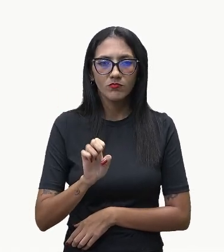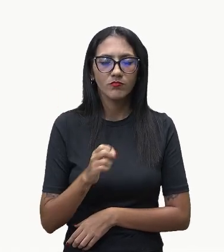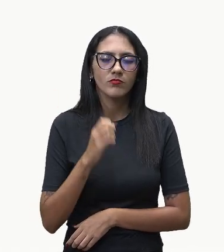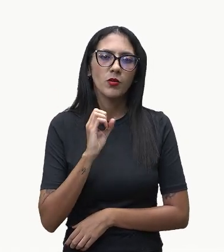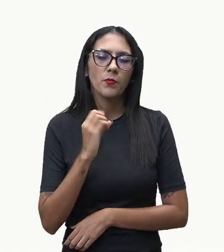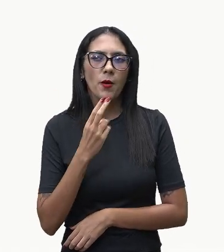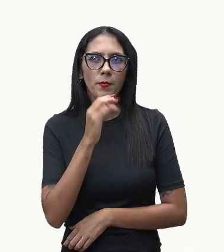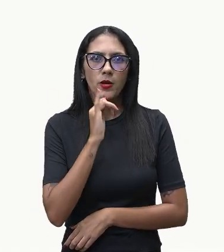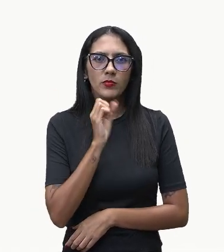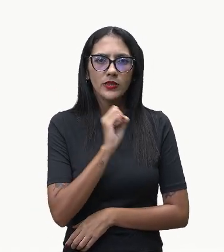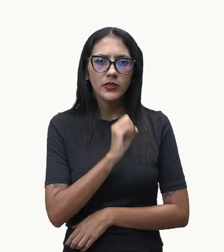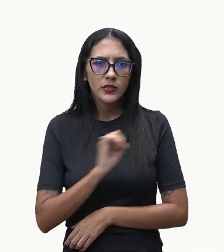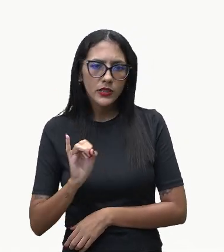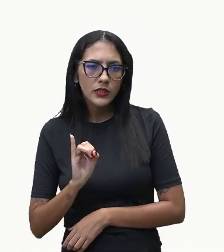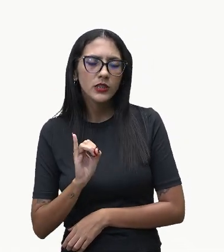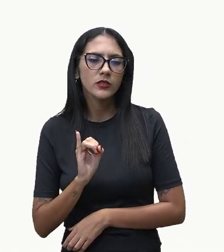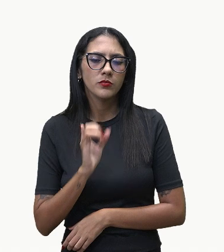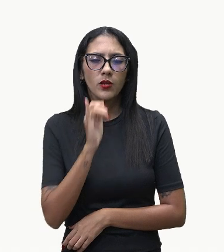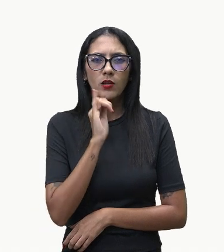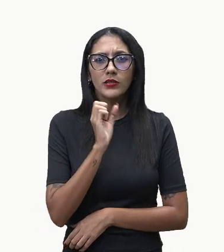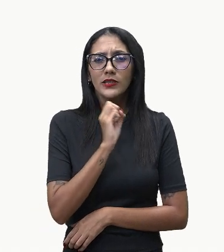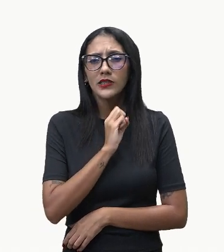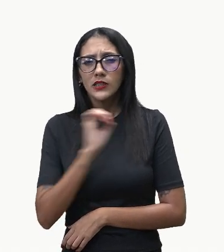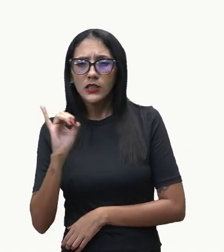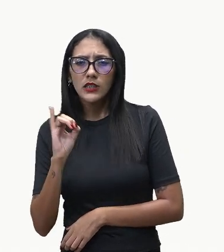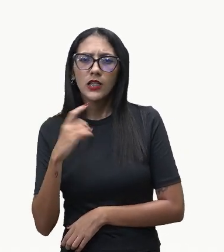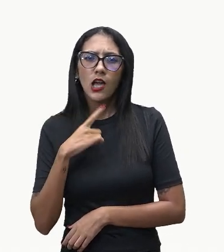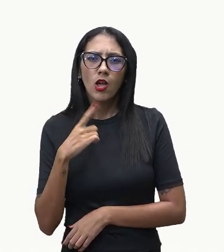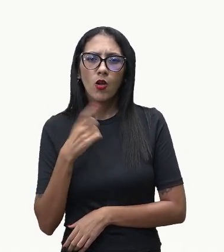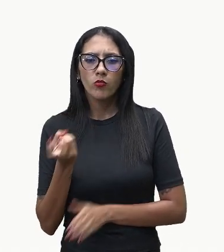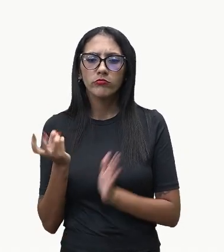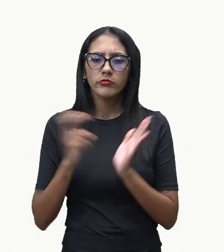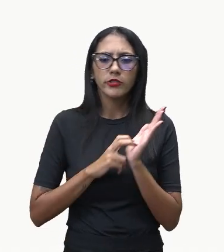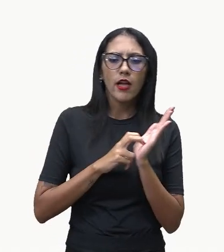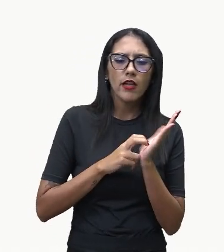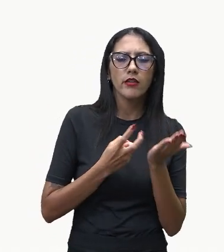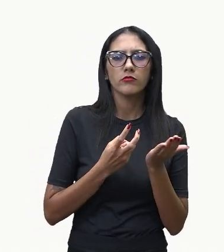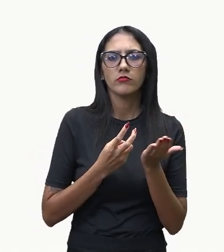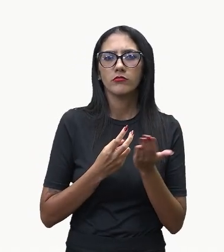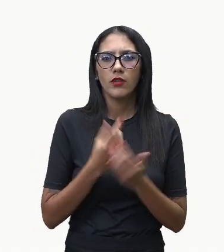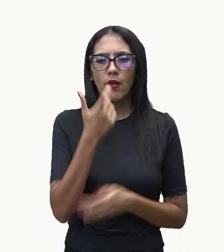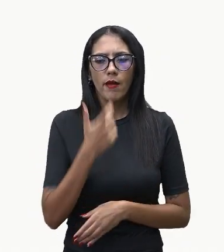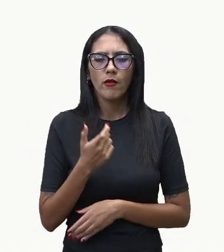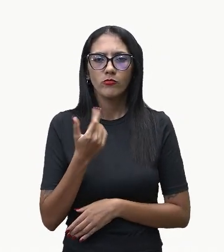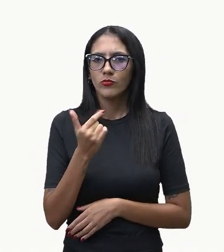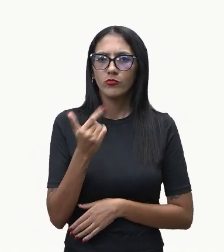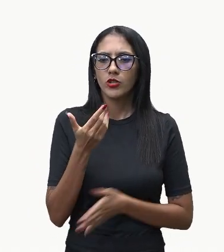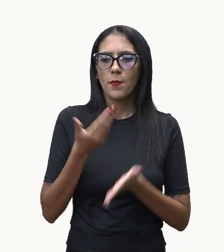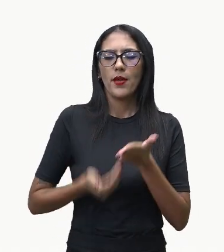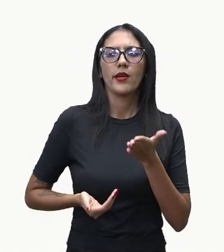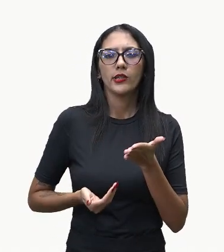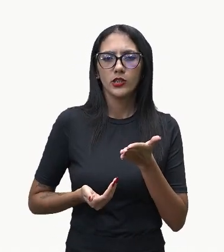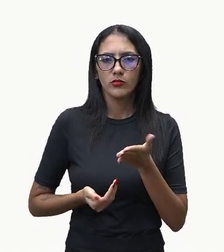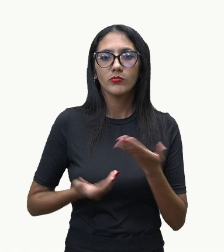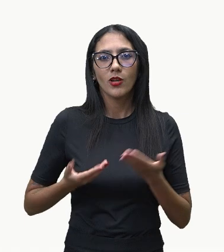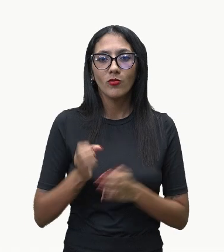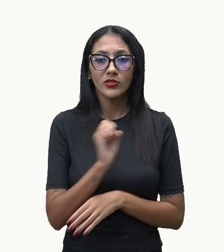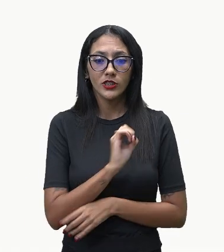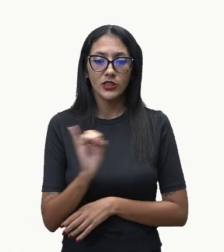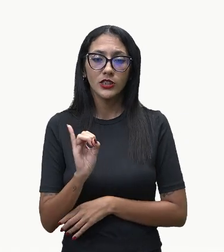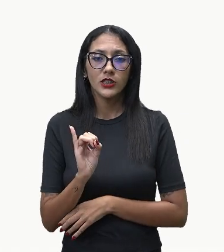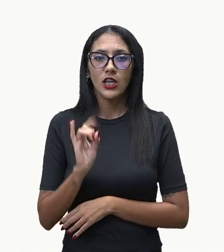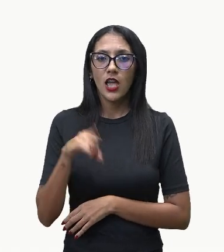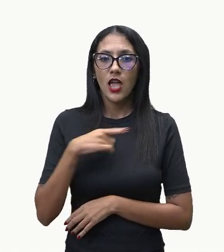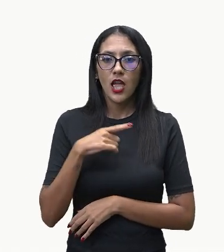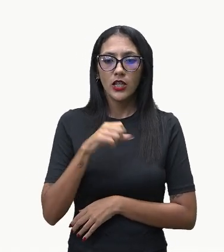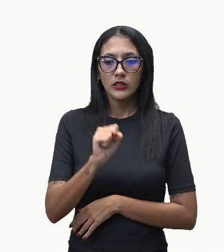eu tivesse chegado cedo, não teria perdido o meu compromisso, né? Então, se, a condição.